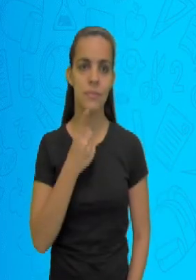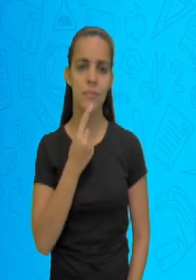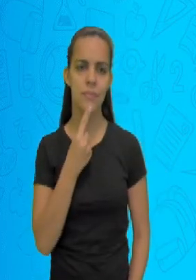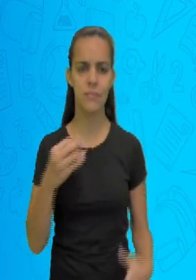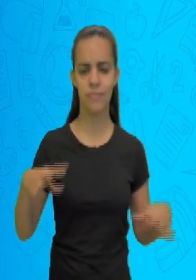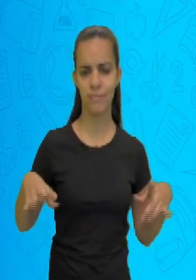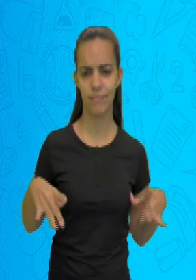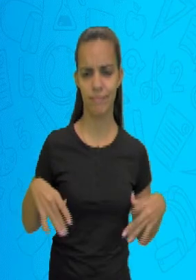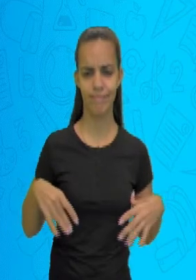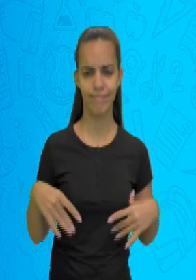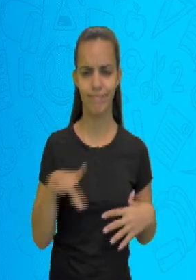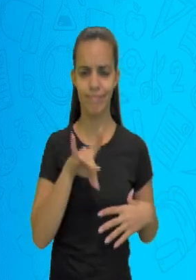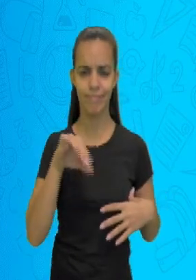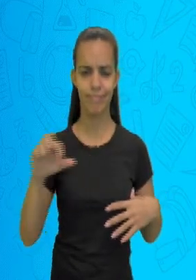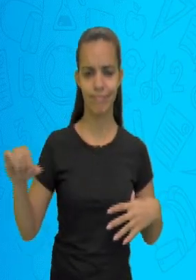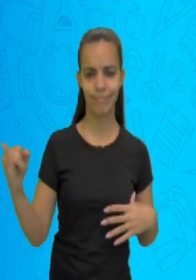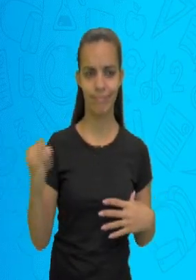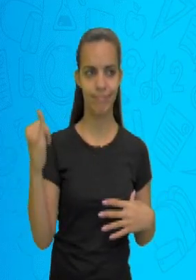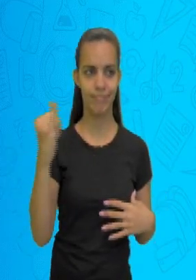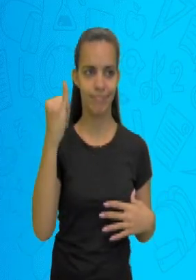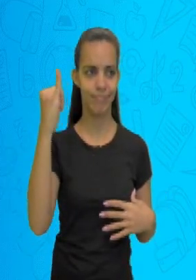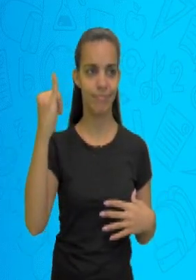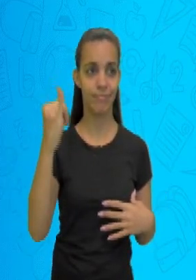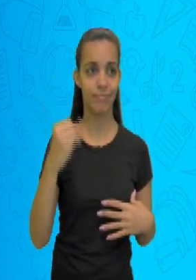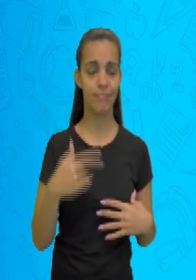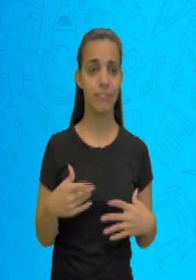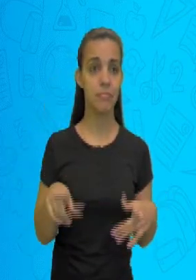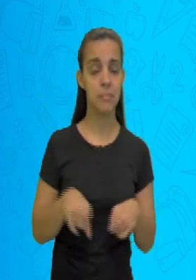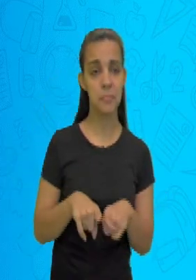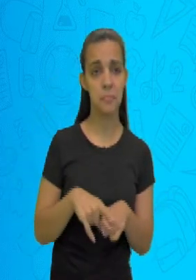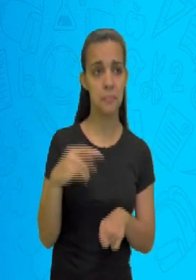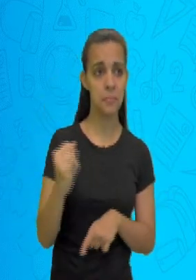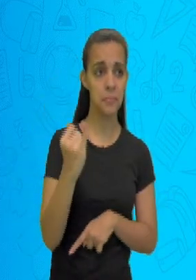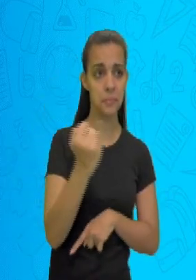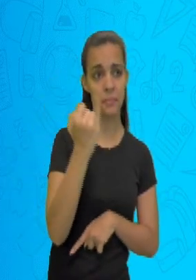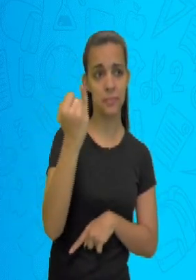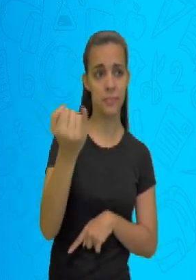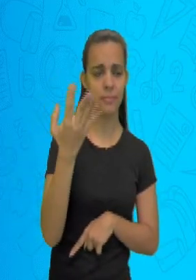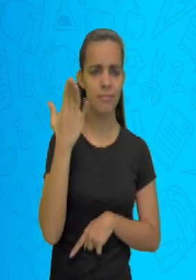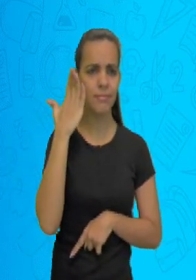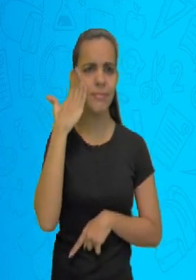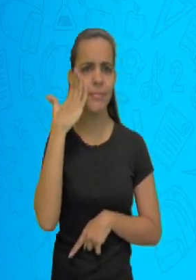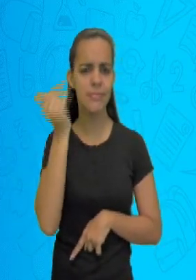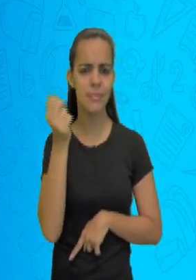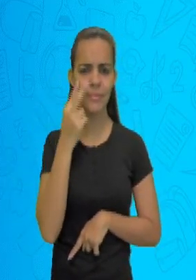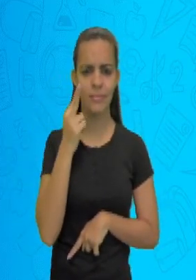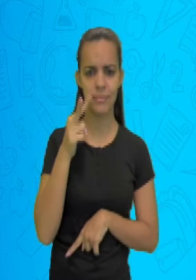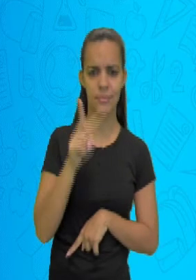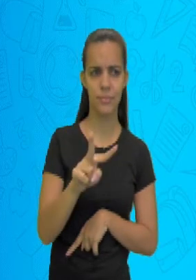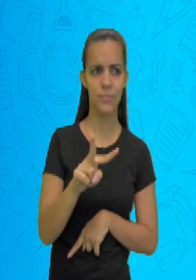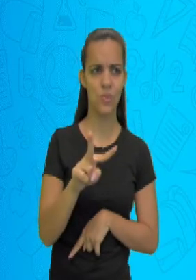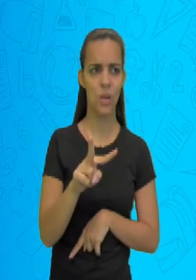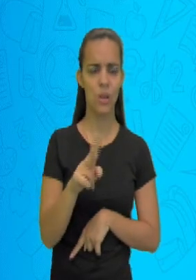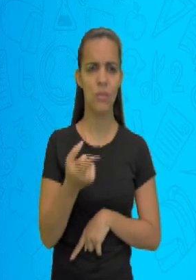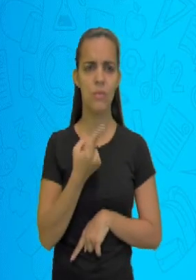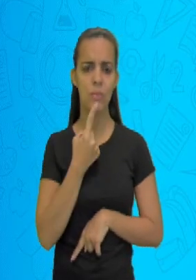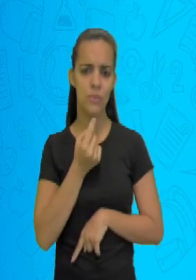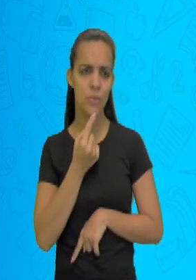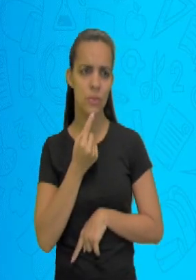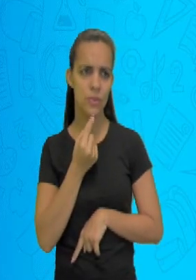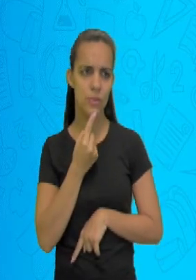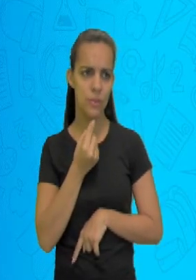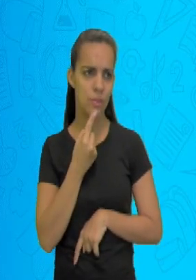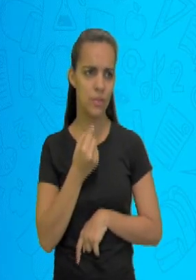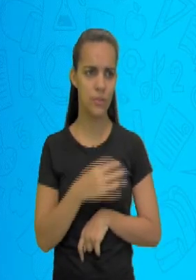Feriados e datas importantes. É muito importante também saber olhar quais são os feriados e quais são as